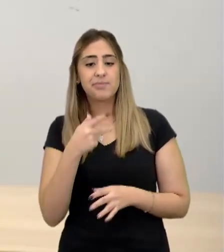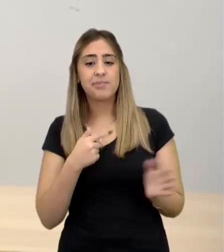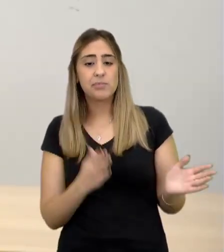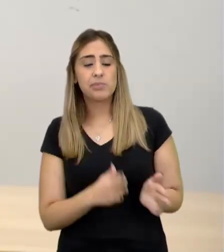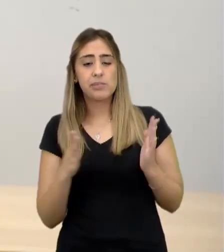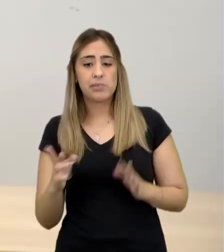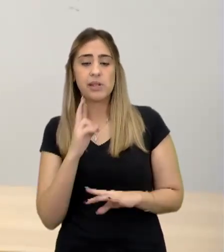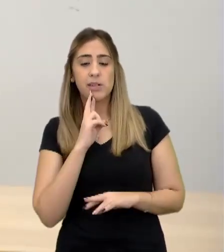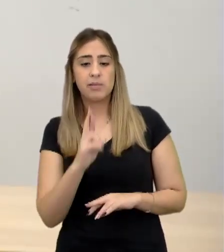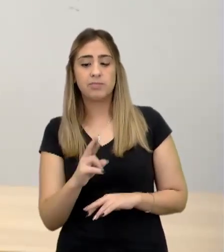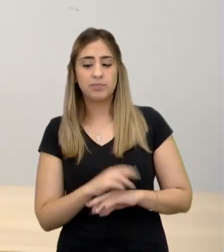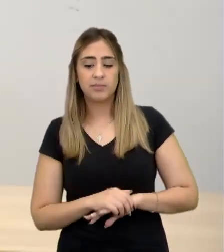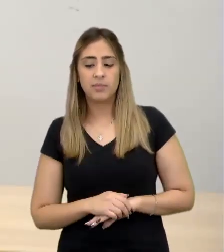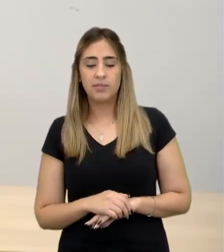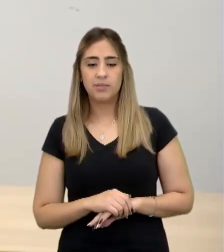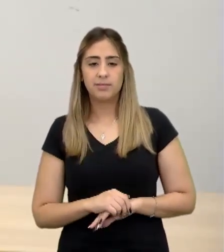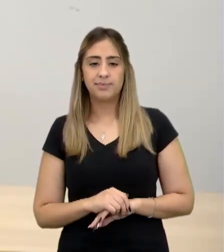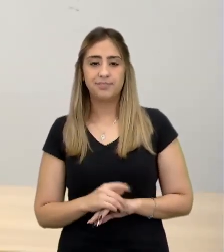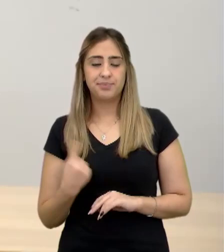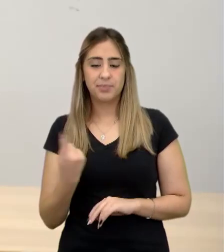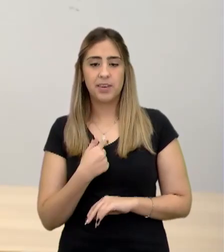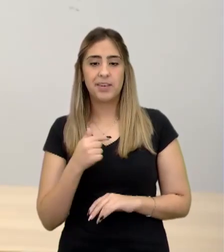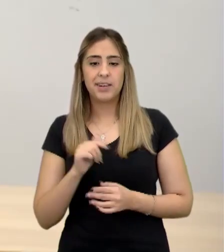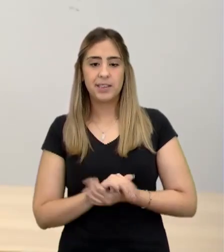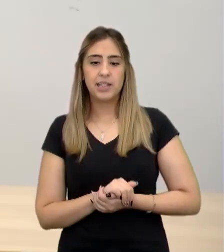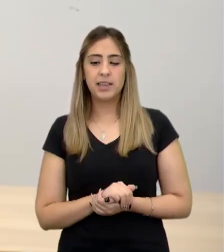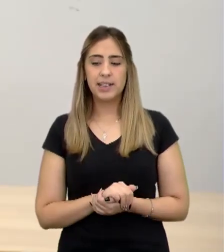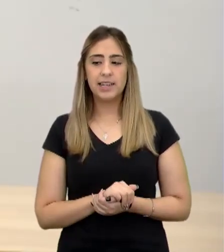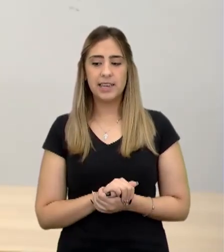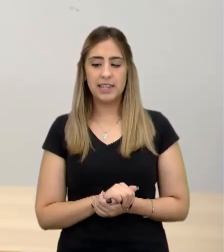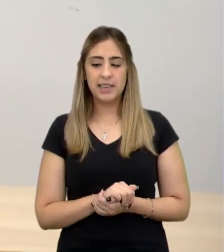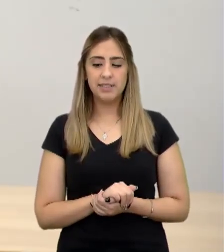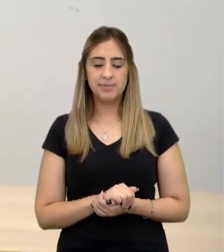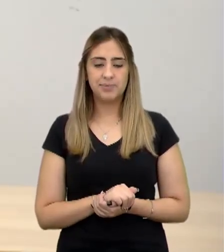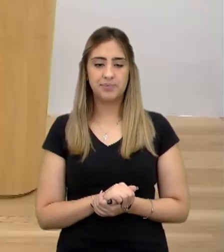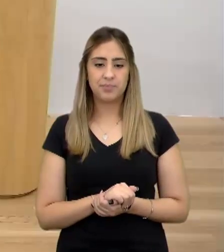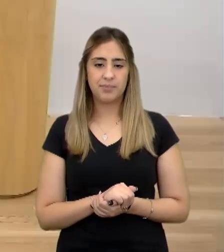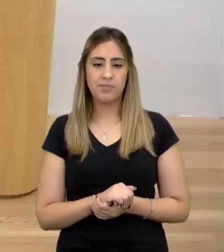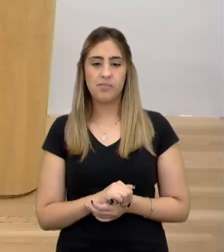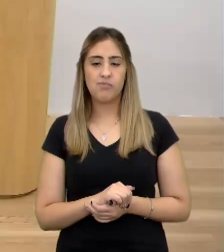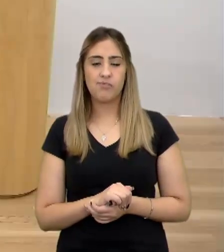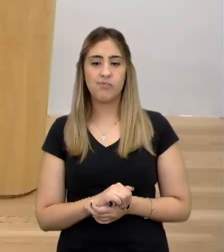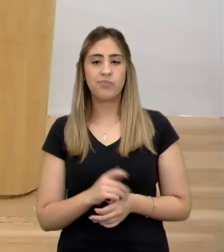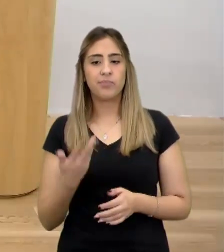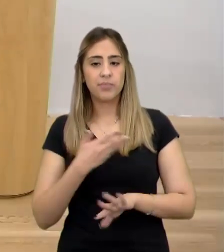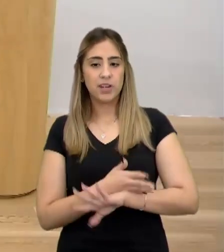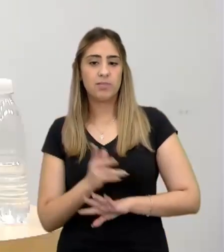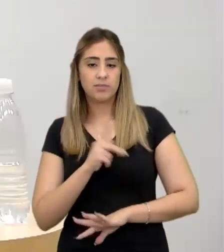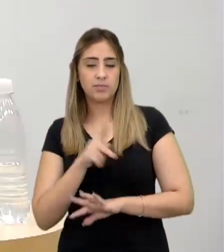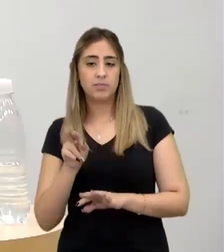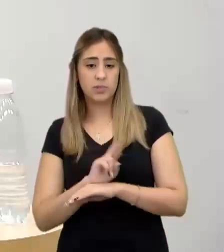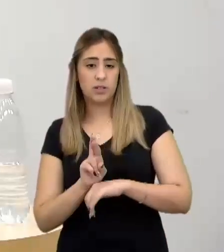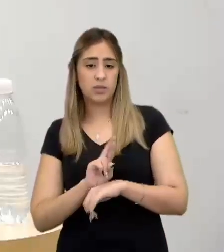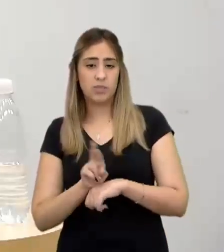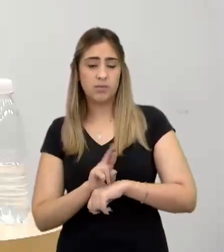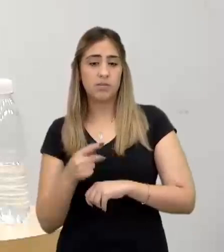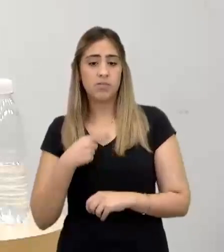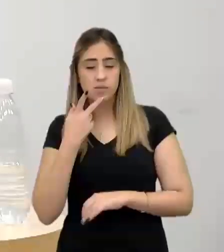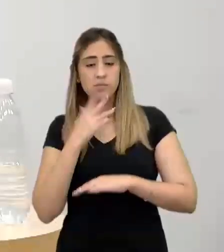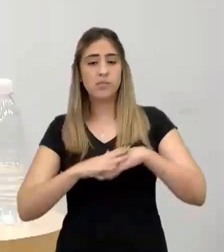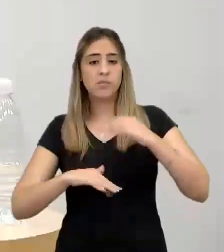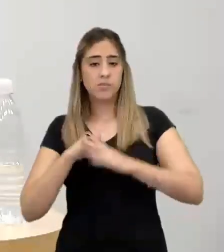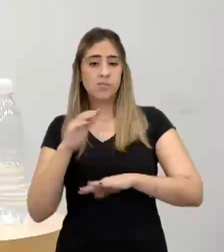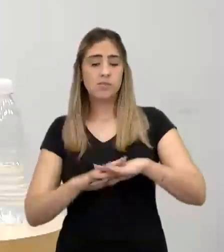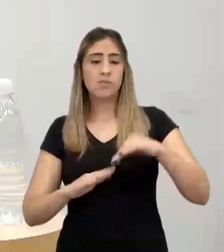repassem as respostas para nós, para a gente poder divulgar aqui no Centro de Mídias. Muito bem, vamos começar, professora Roberta? Vamos. Quero fazer um comentário sobre habilidade.